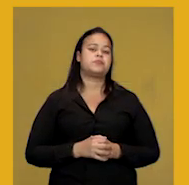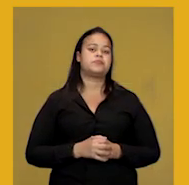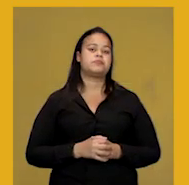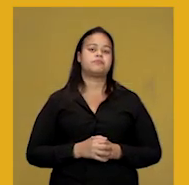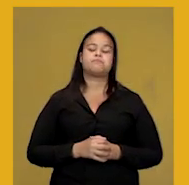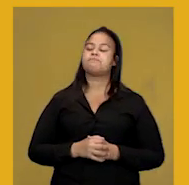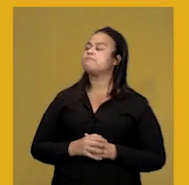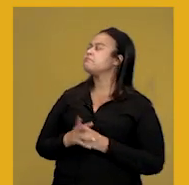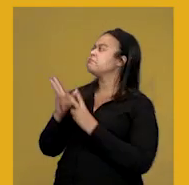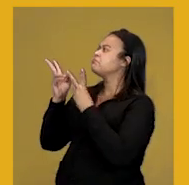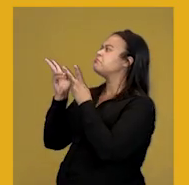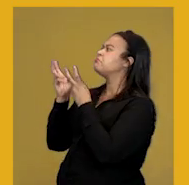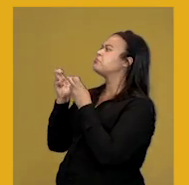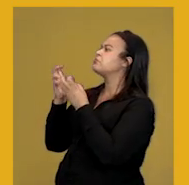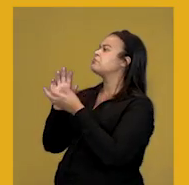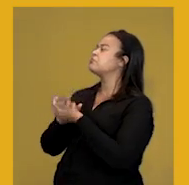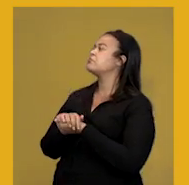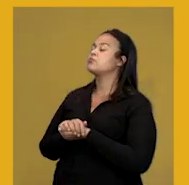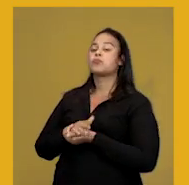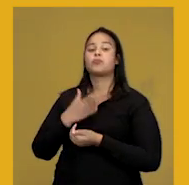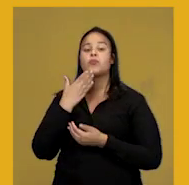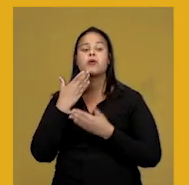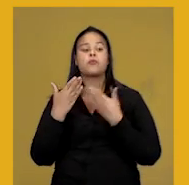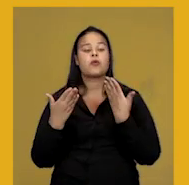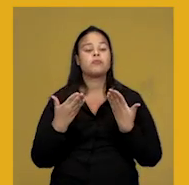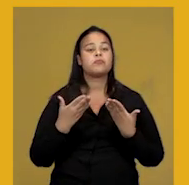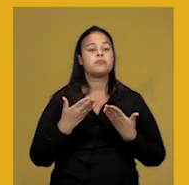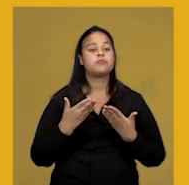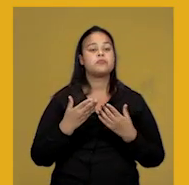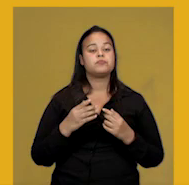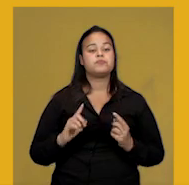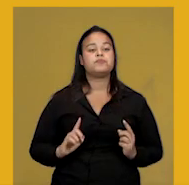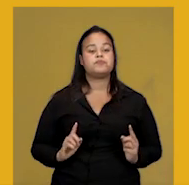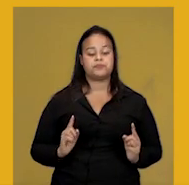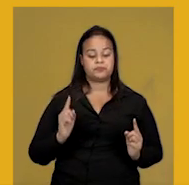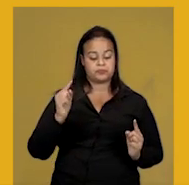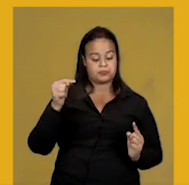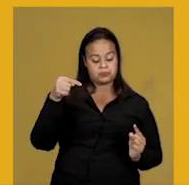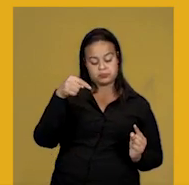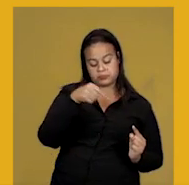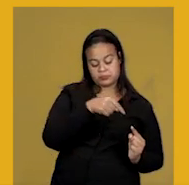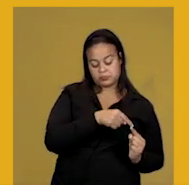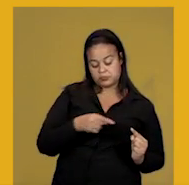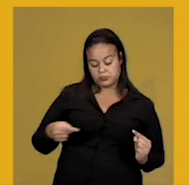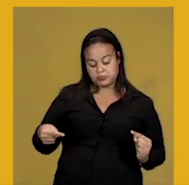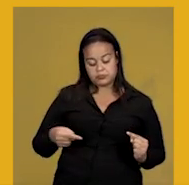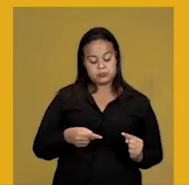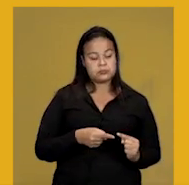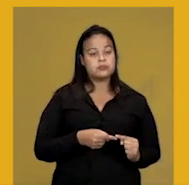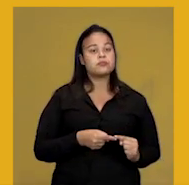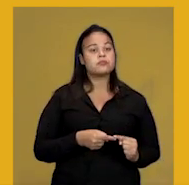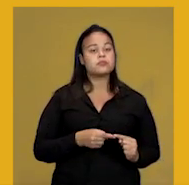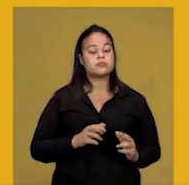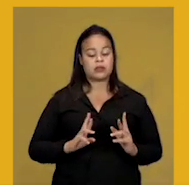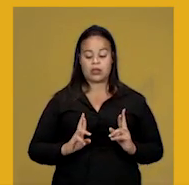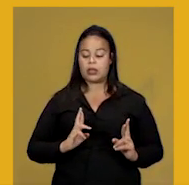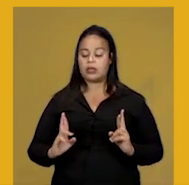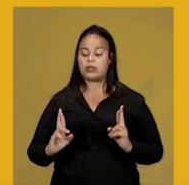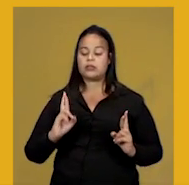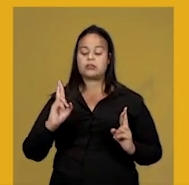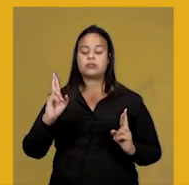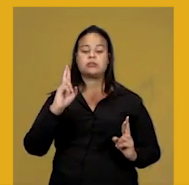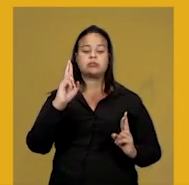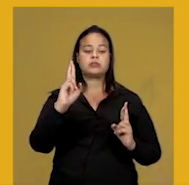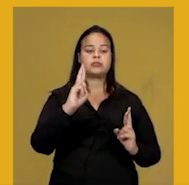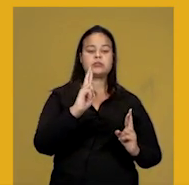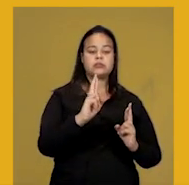Vamos identificar valores em relação às relações trigonométricas desse triângulo a seguir. Só que antes da gente definir as